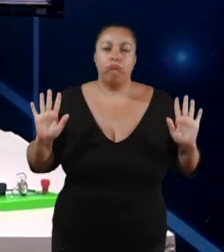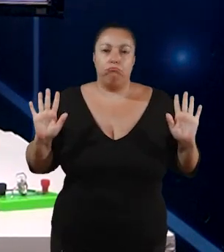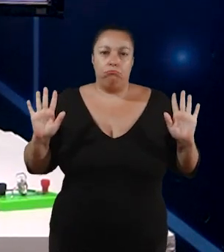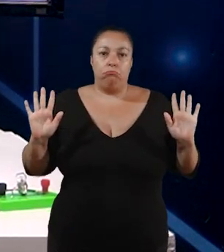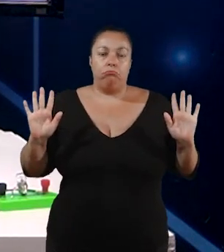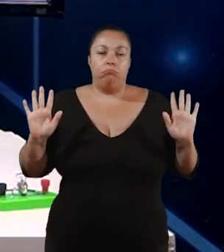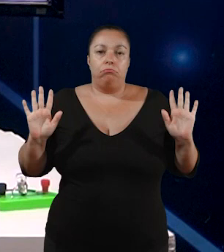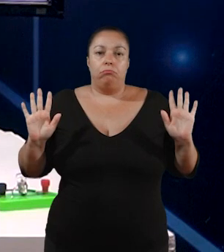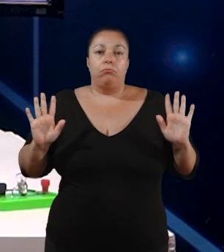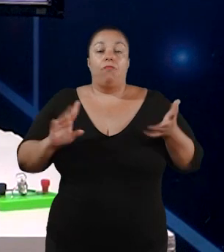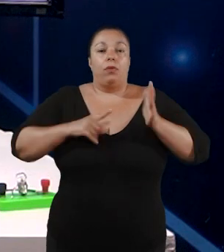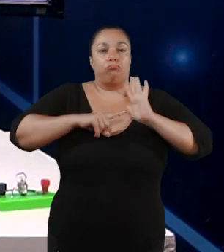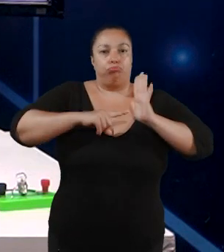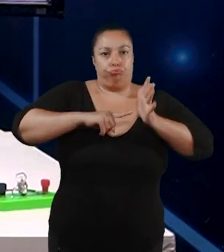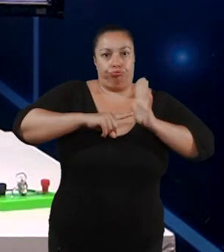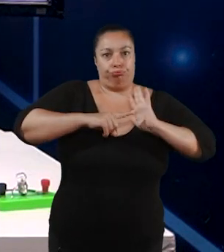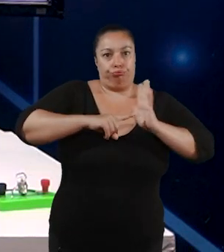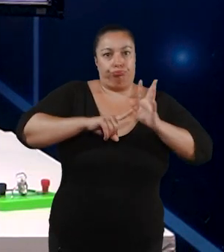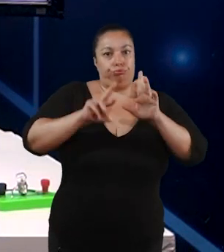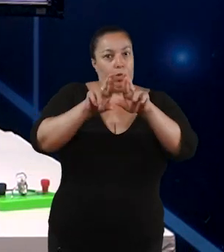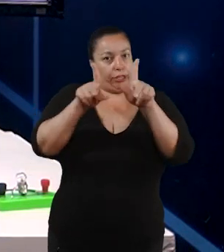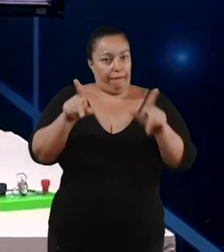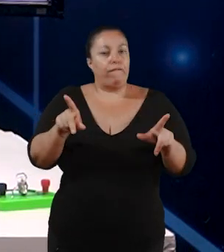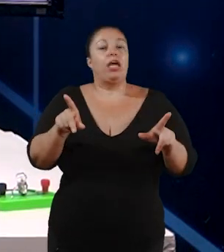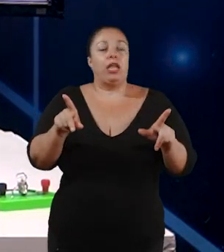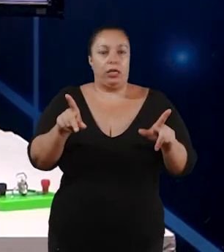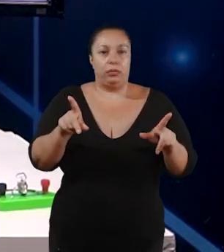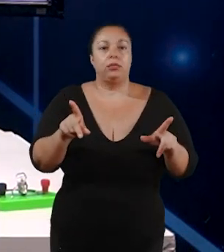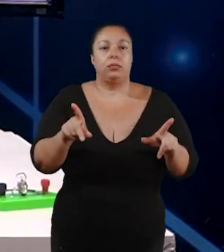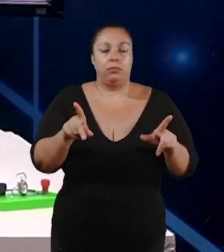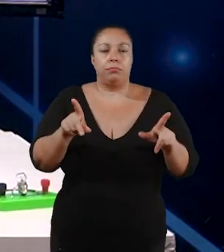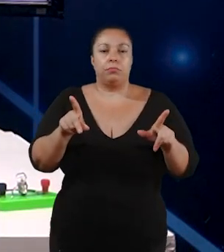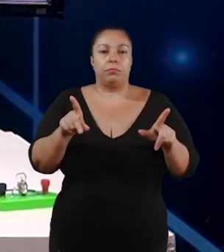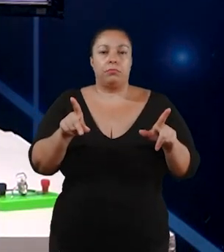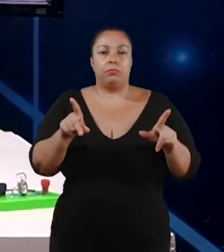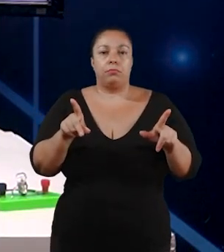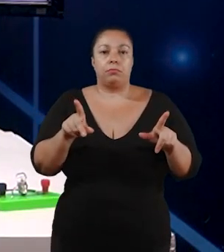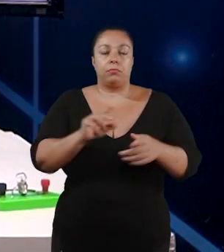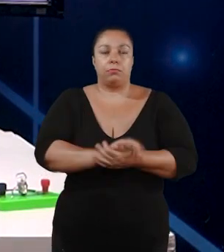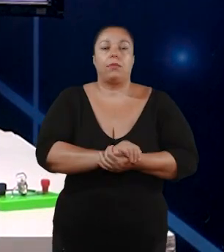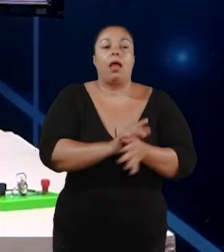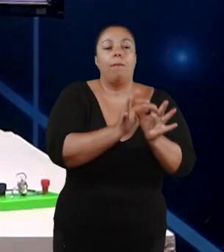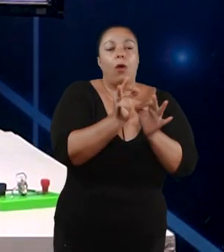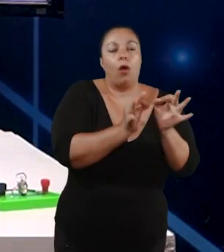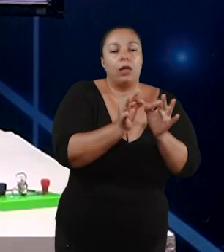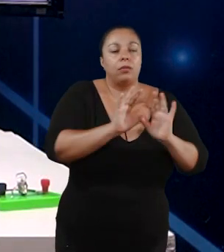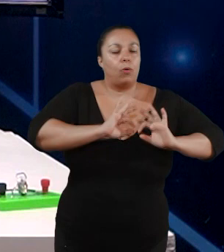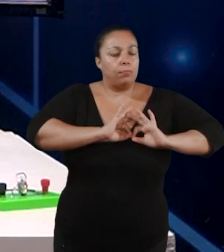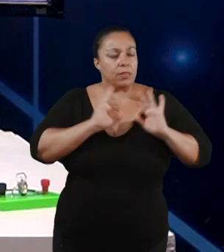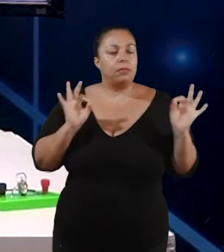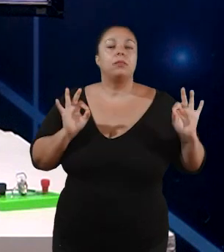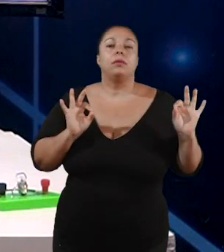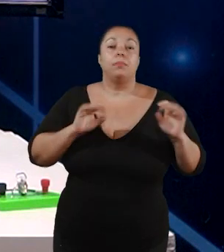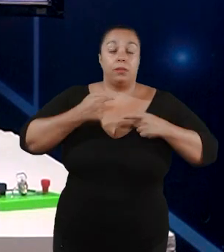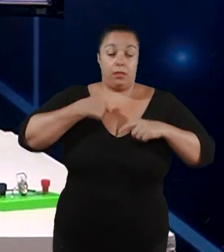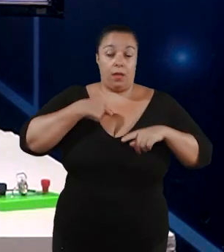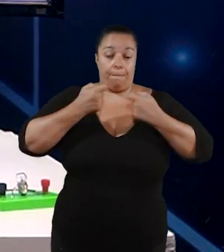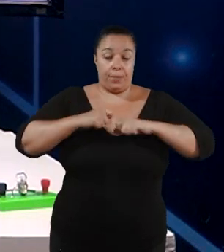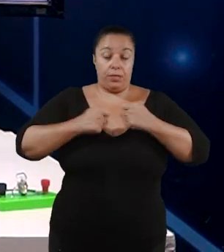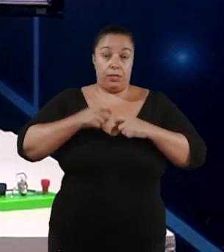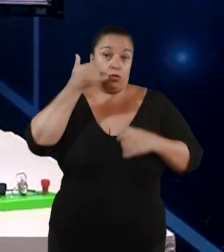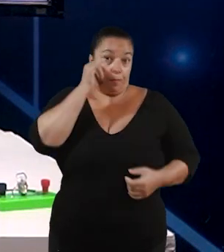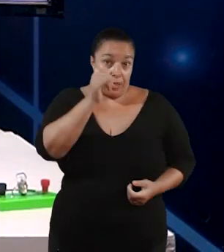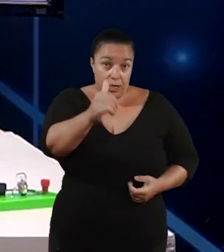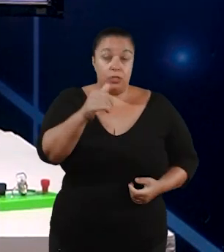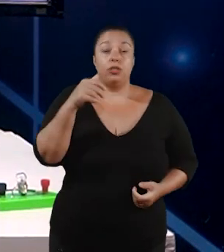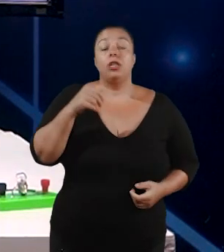sentido quando for motor. Aí sim, no motor faz diferença para nós, tá? Bom, esse é um esqueminha bem simples, tá? Então eu preciso de um gerador de